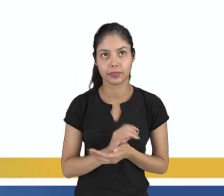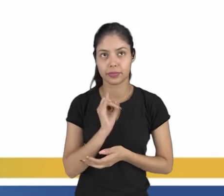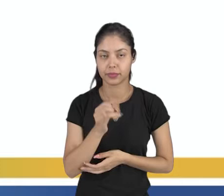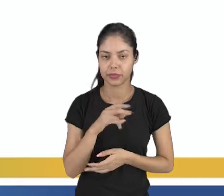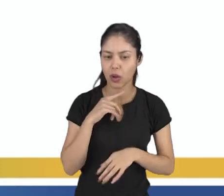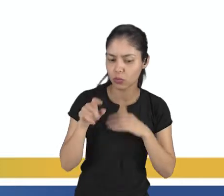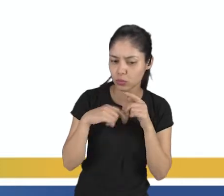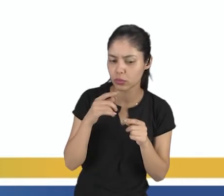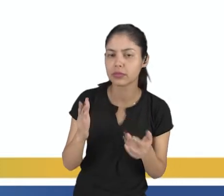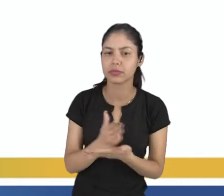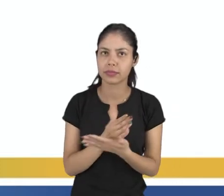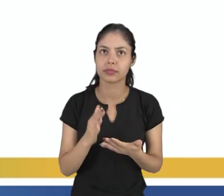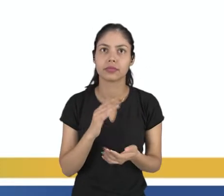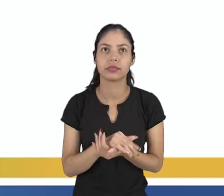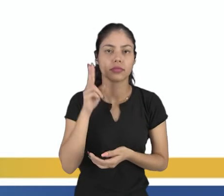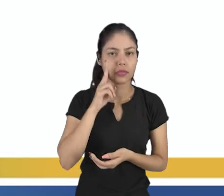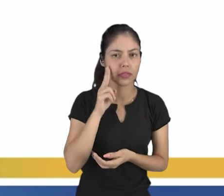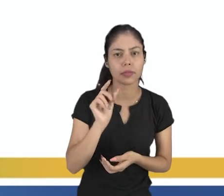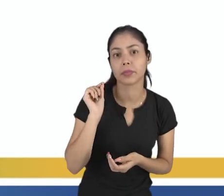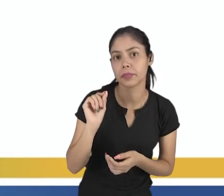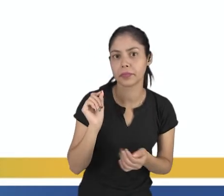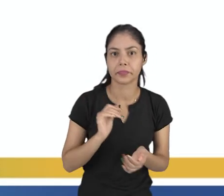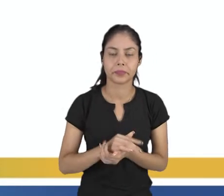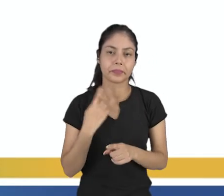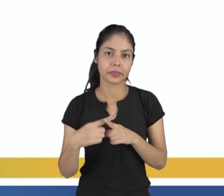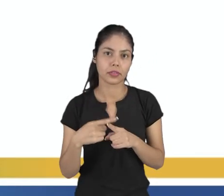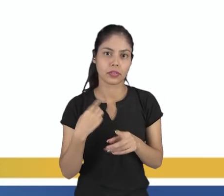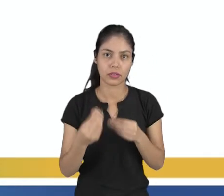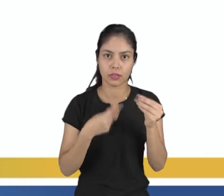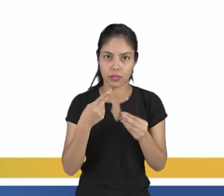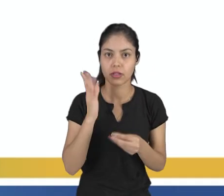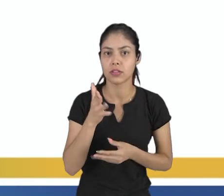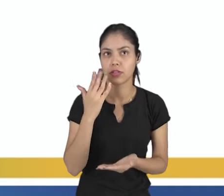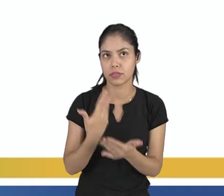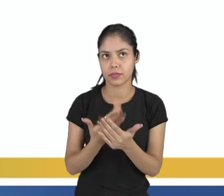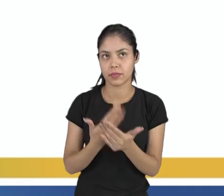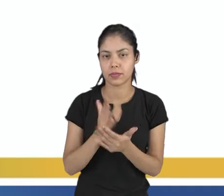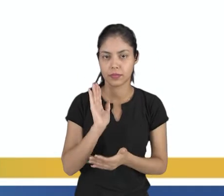alguma dúvida, se você não relembrar o que é isso, porque como eu disse, nós já estudamos.